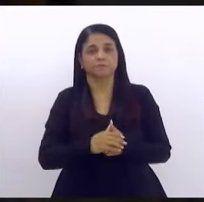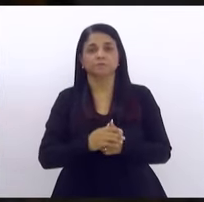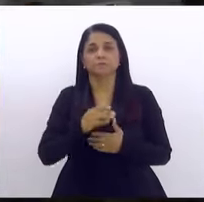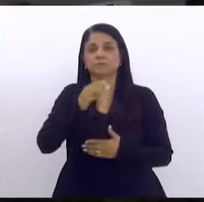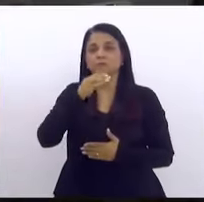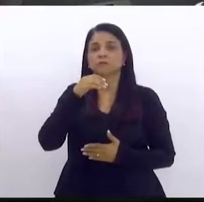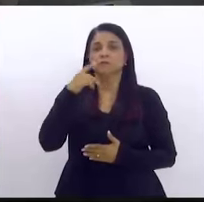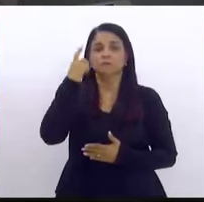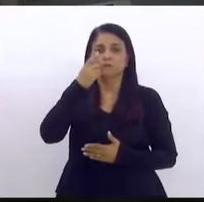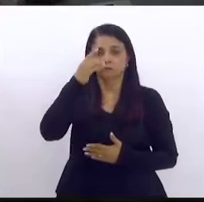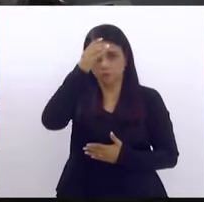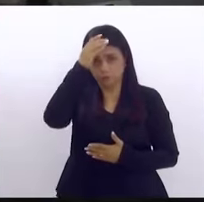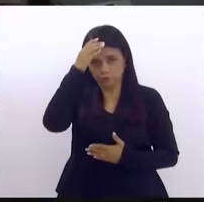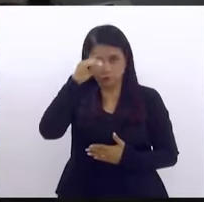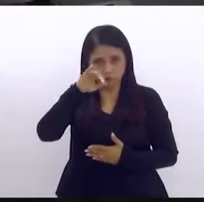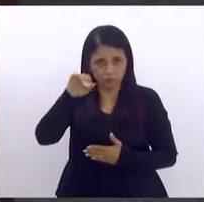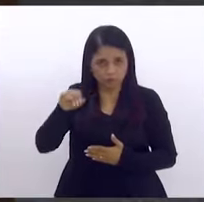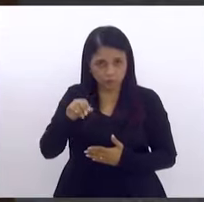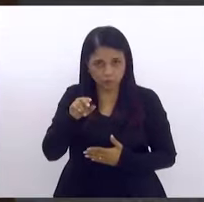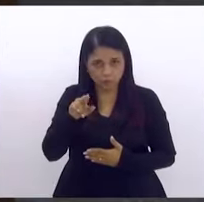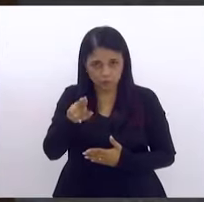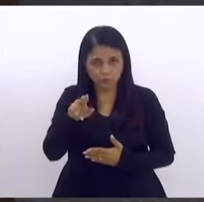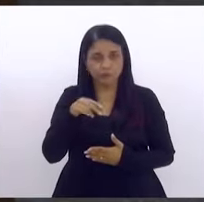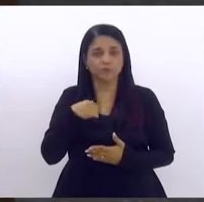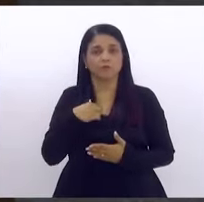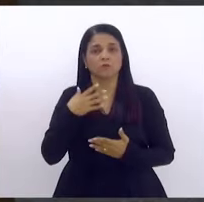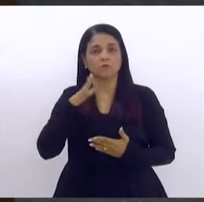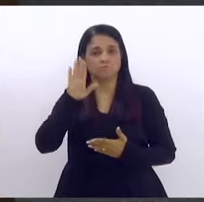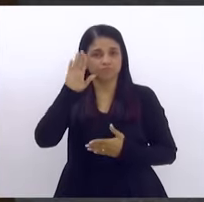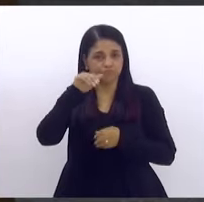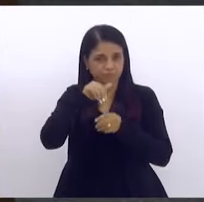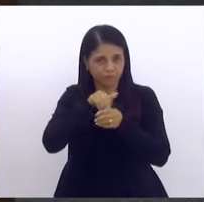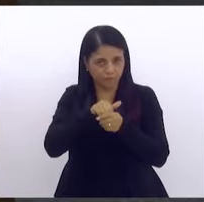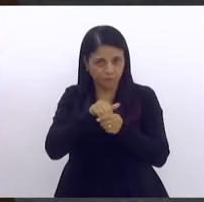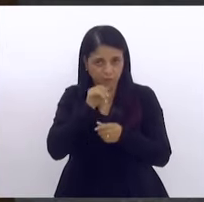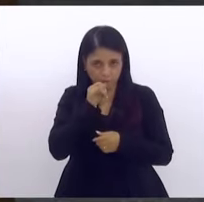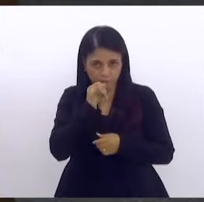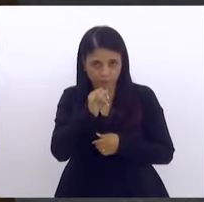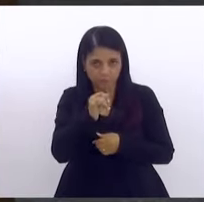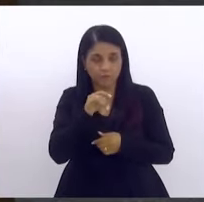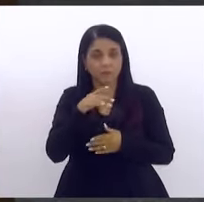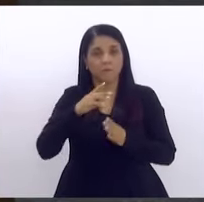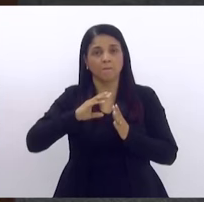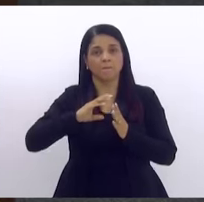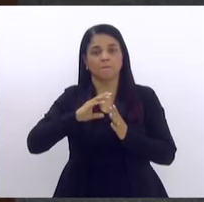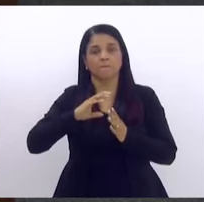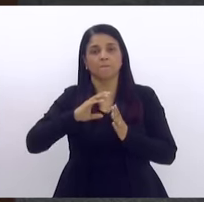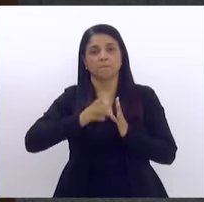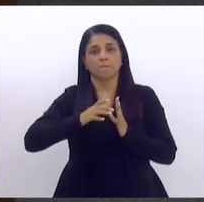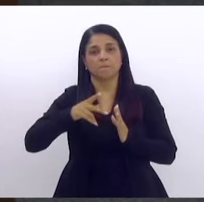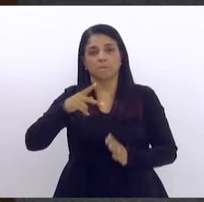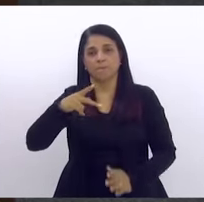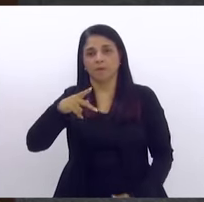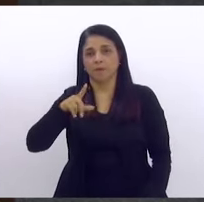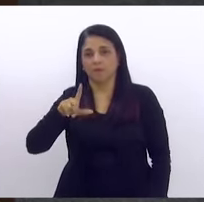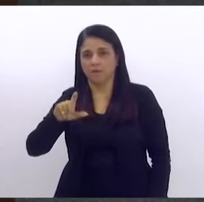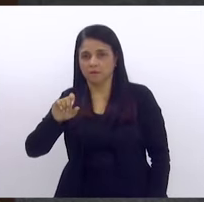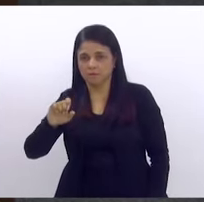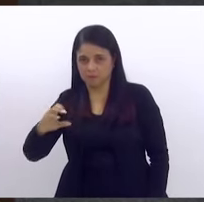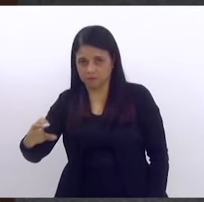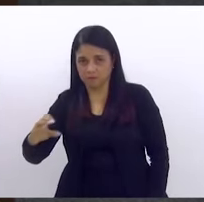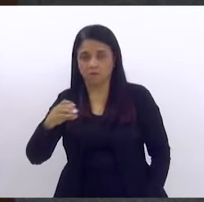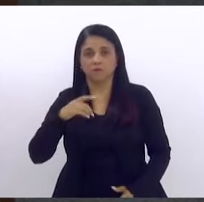Ju. Eu gostaria aqui de declarar o meu voto no PLC número 21